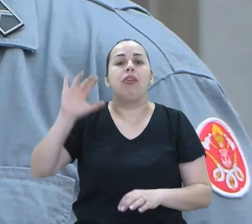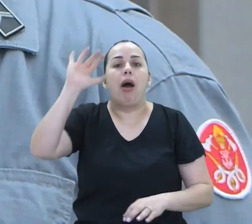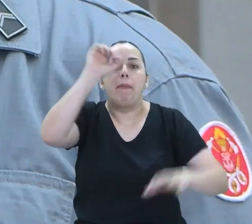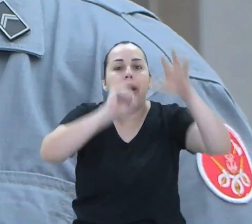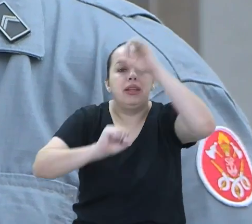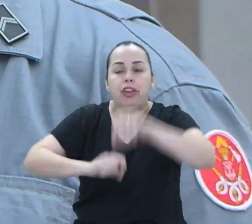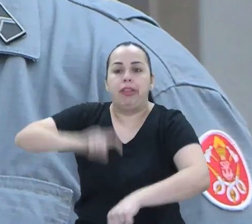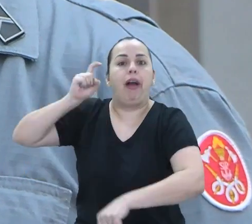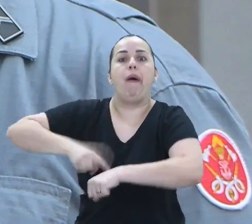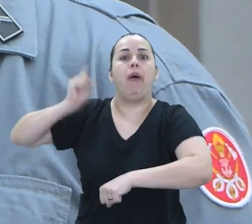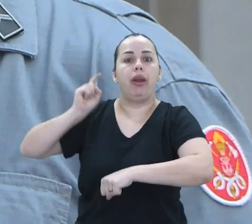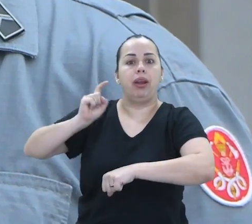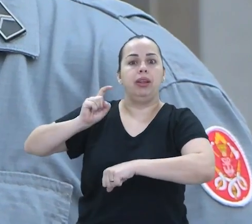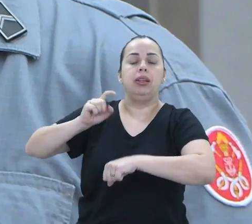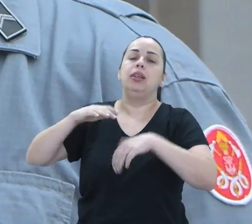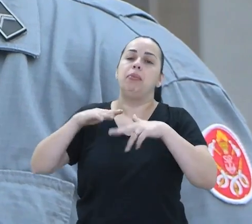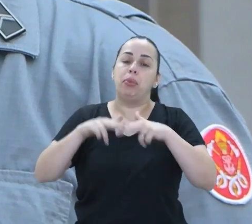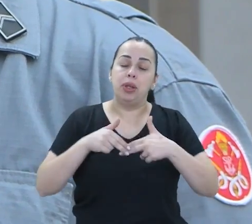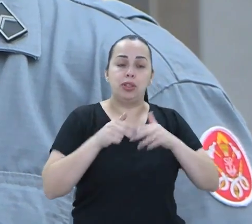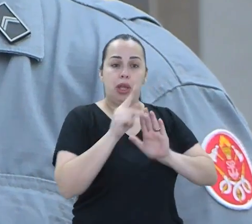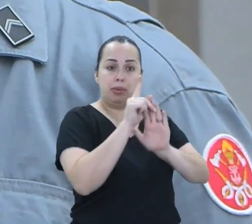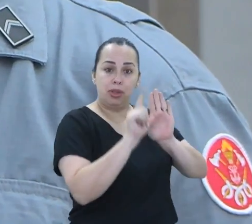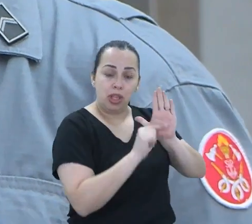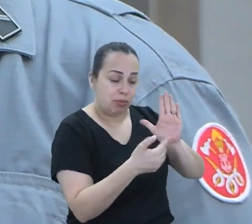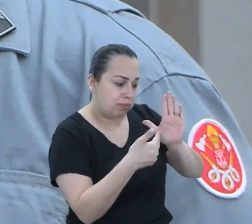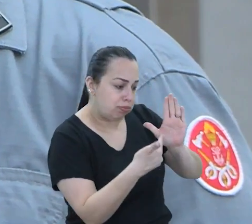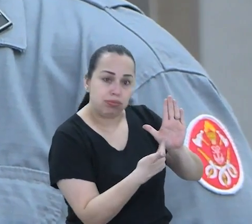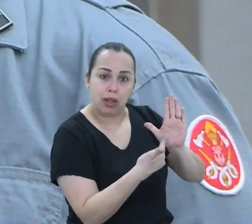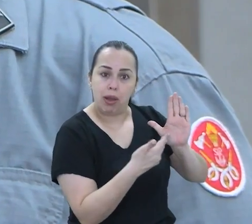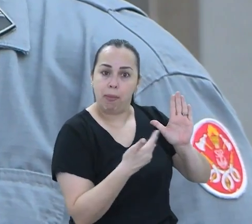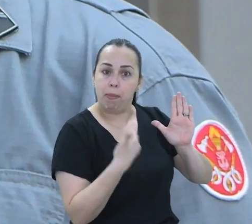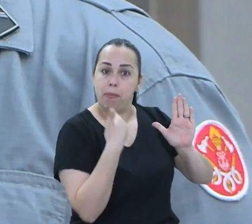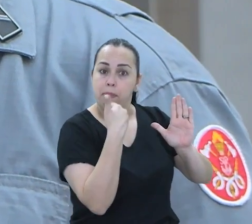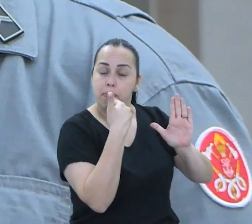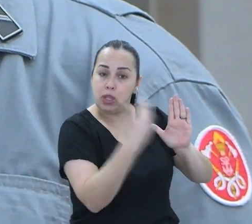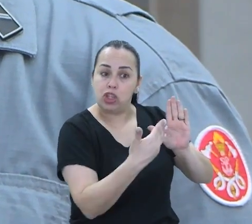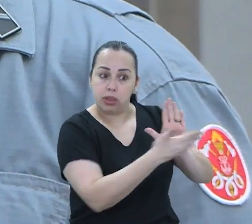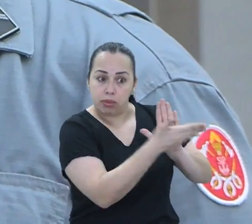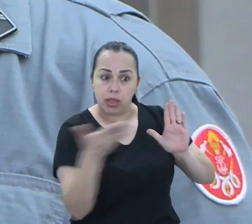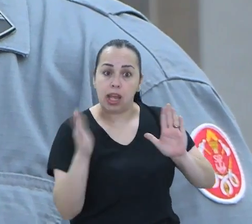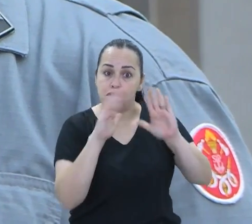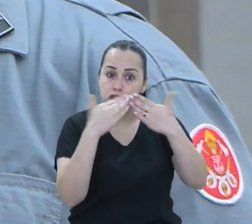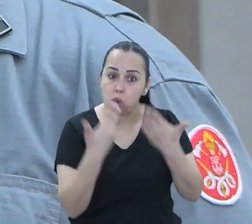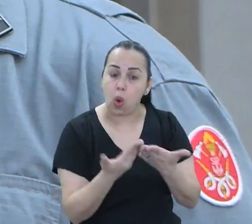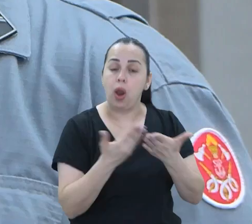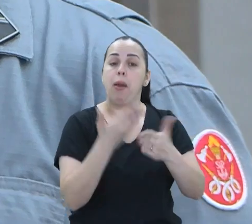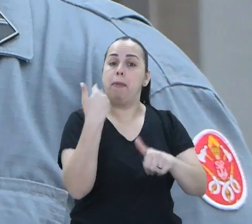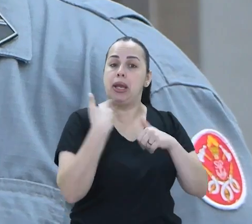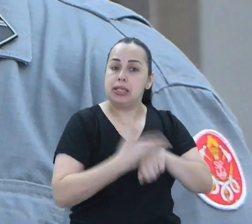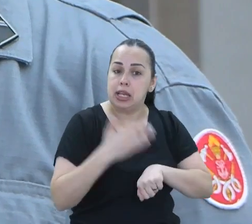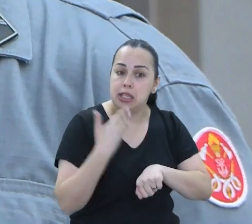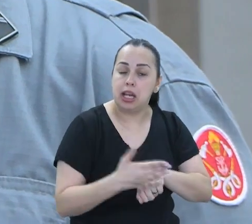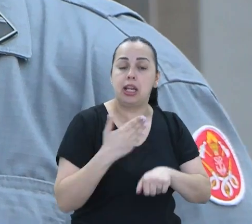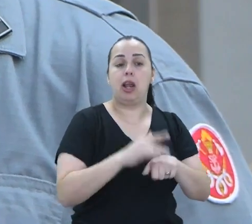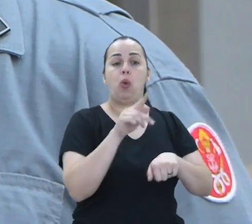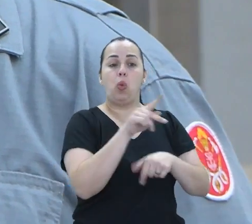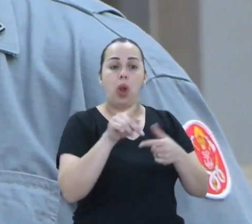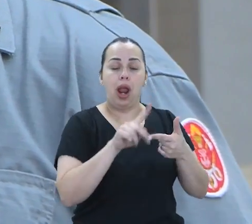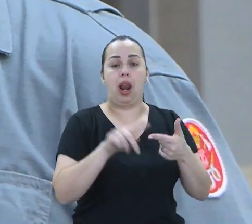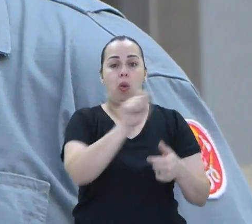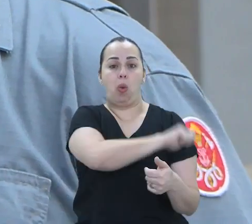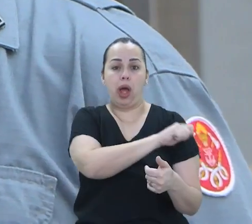do fato já acontecido. Então, como vem esse projeto de lei exigindo que as escolas tenham